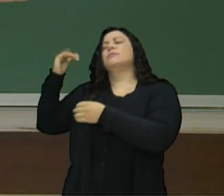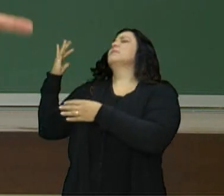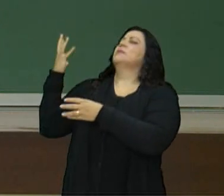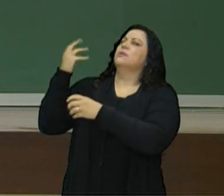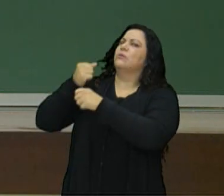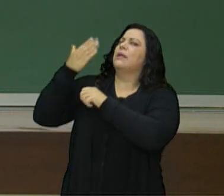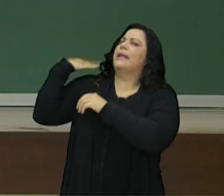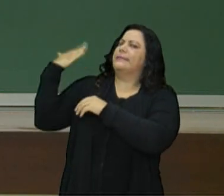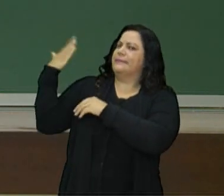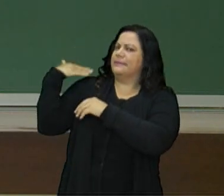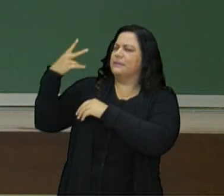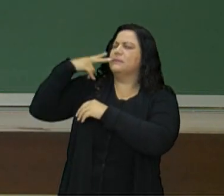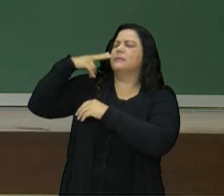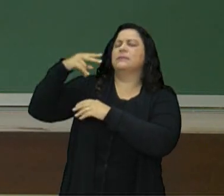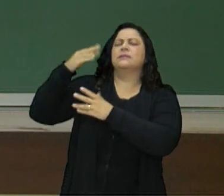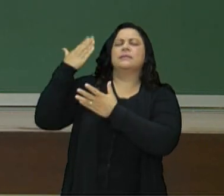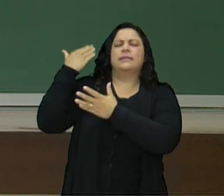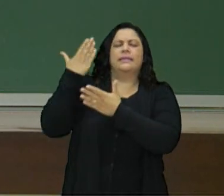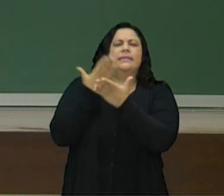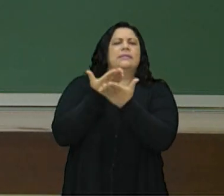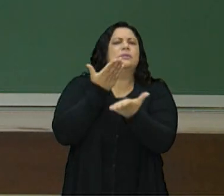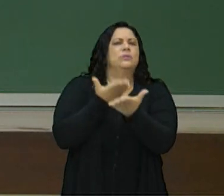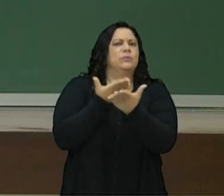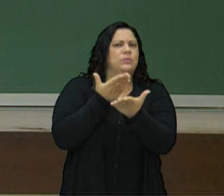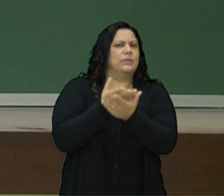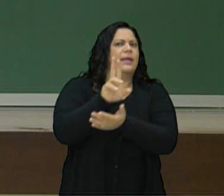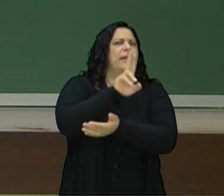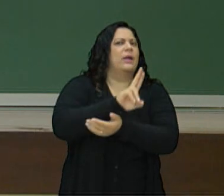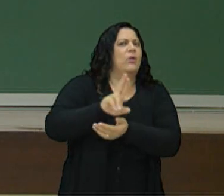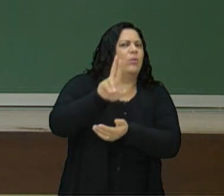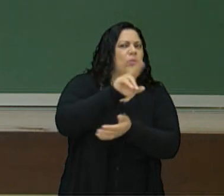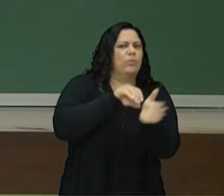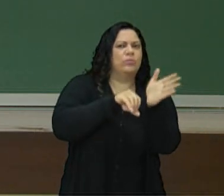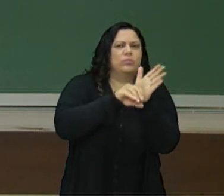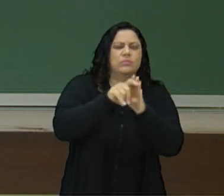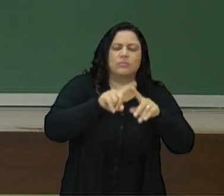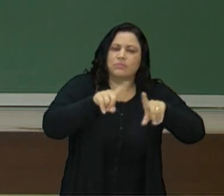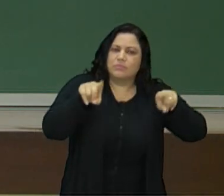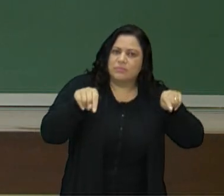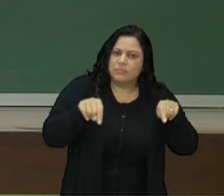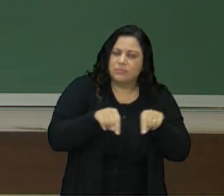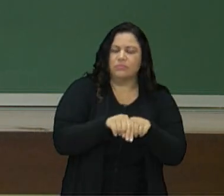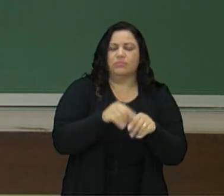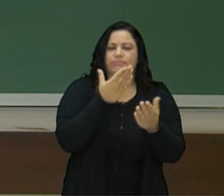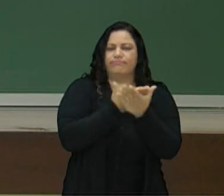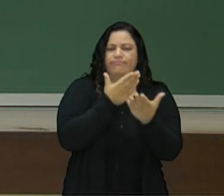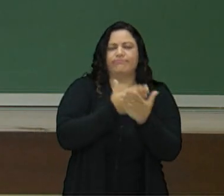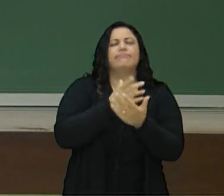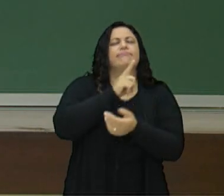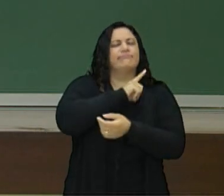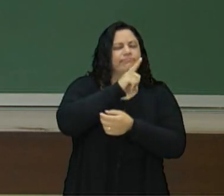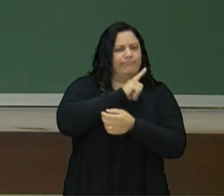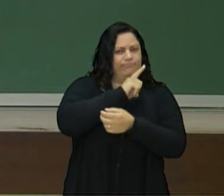te dei. Use as ferramentas lá no Classroom, no site do Aulas do Paraná, tem